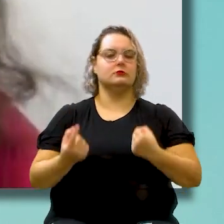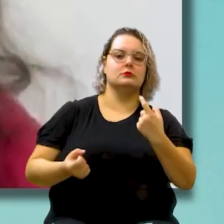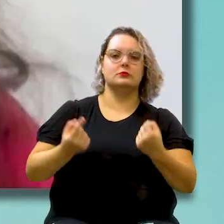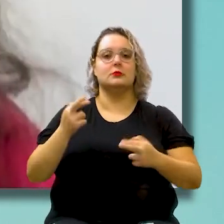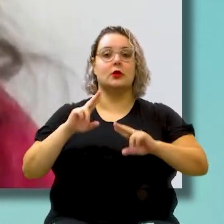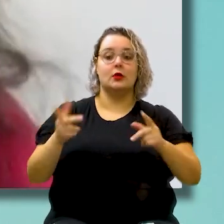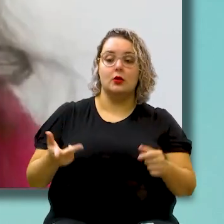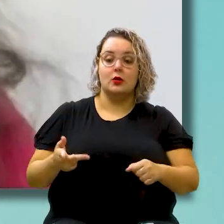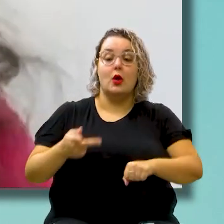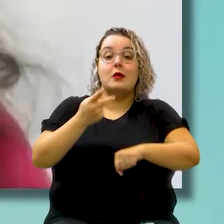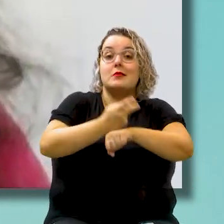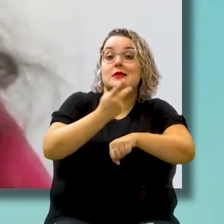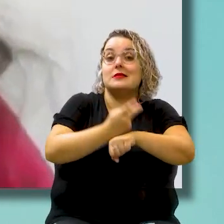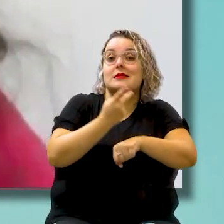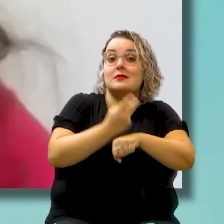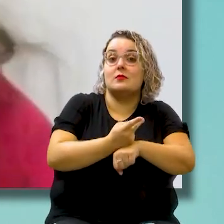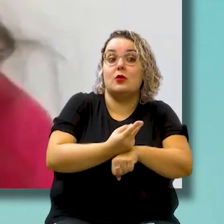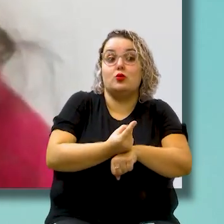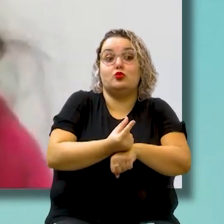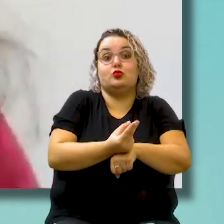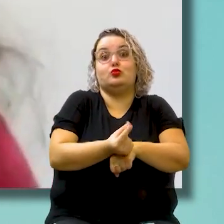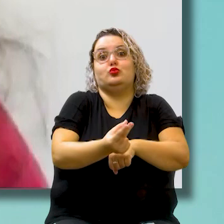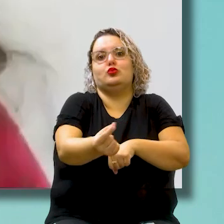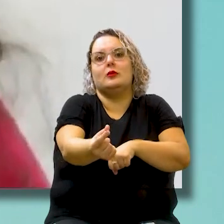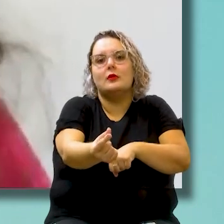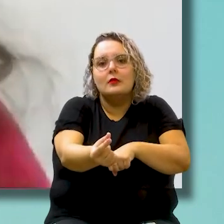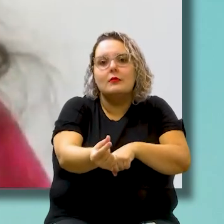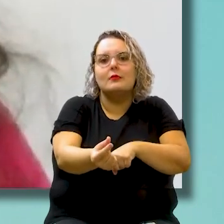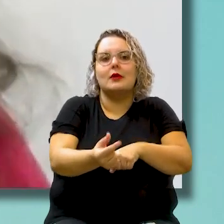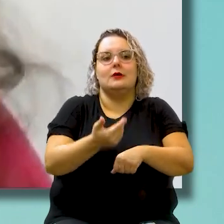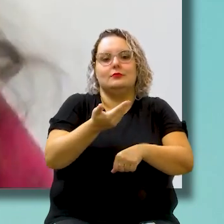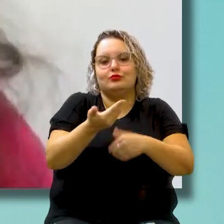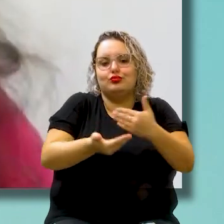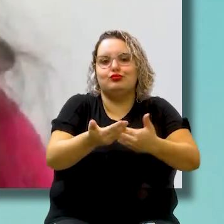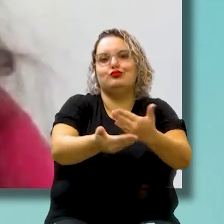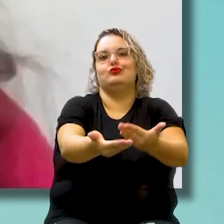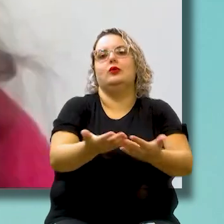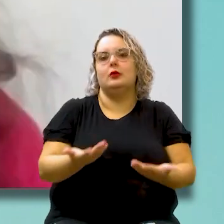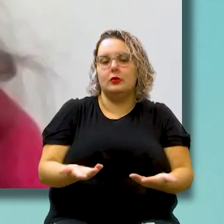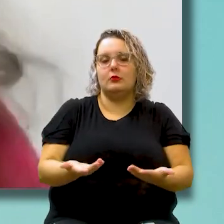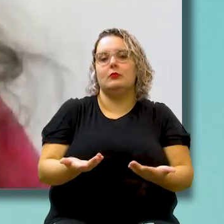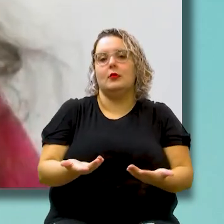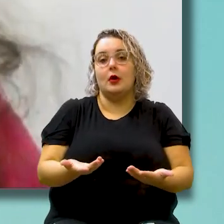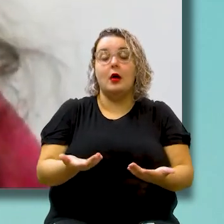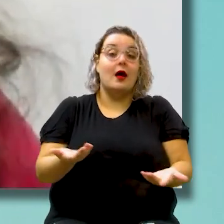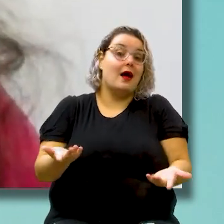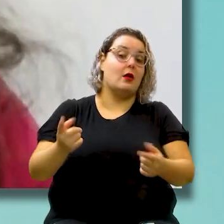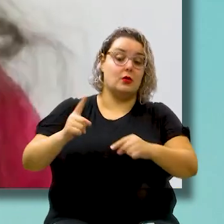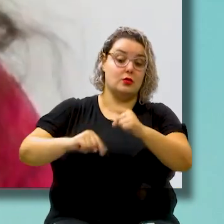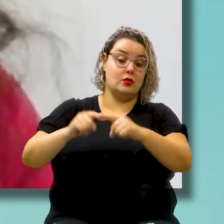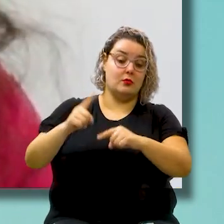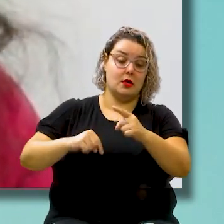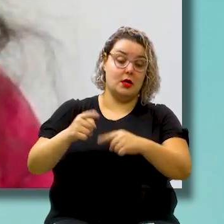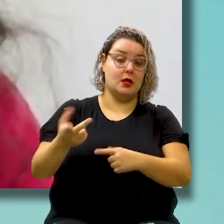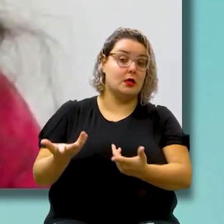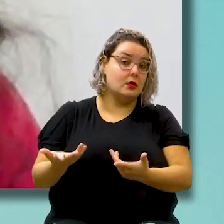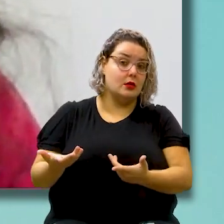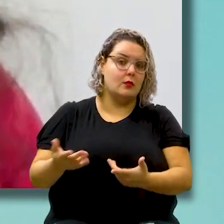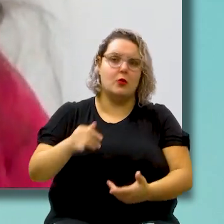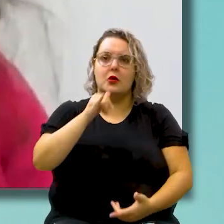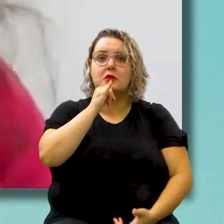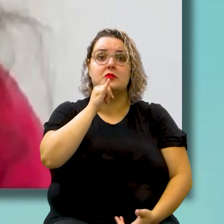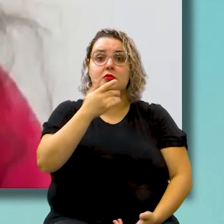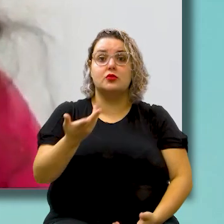temporalidades. O ciclo das rochas é um tempo muito longo, mas as rochas ciclam, mas um tempo muito longo. Agora, os materiais que